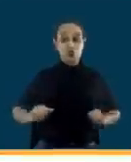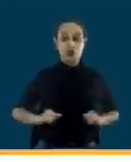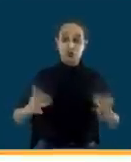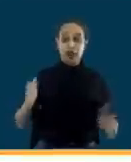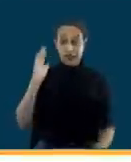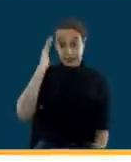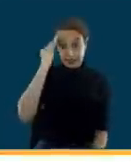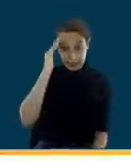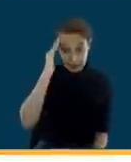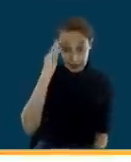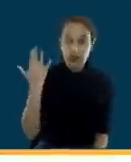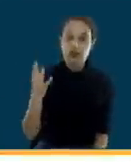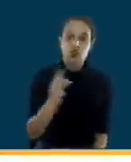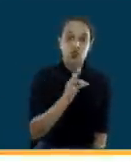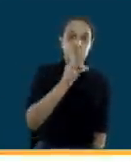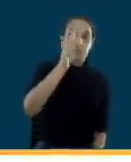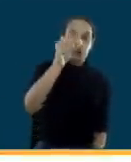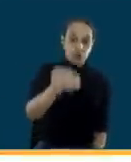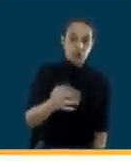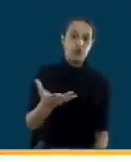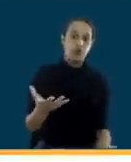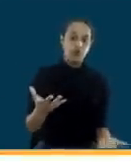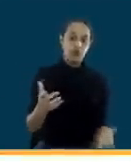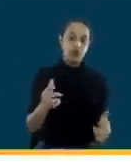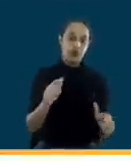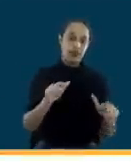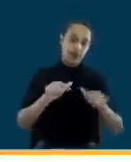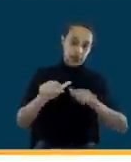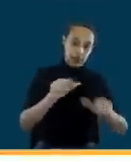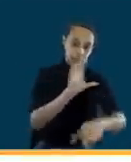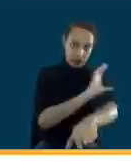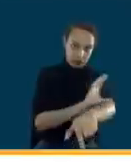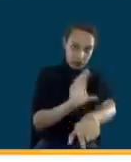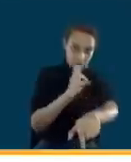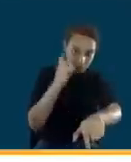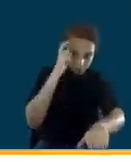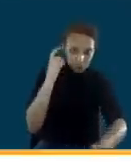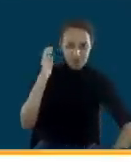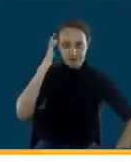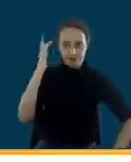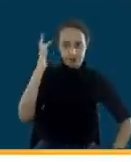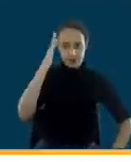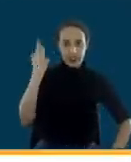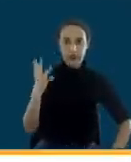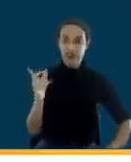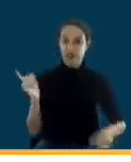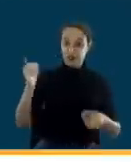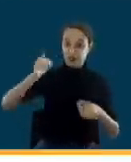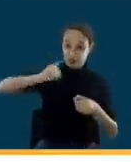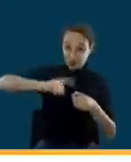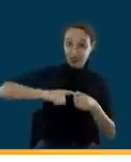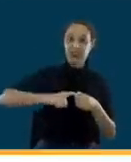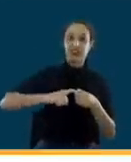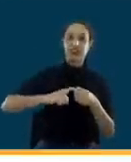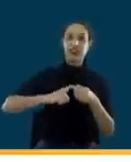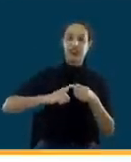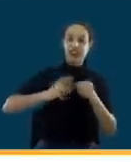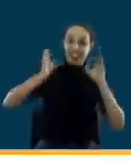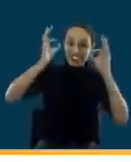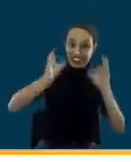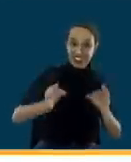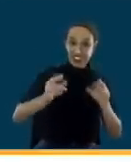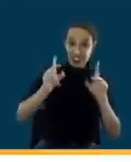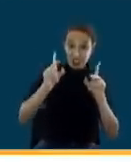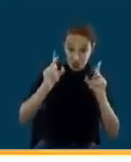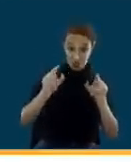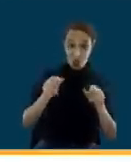esses dirigentes culturais é de que o seguinte, nós levaremos anos para retomar o que já estava consolidado e, em alguns